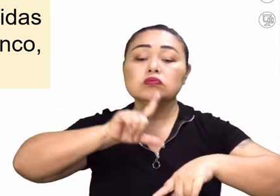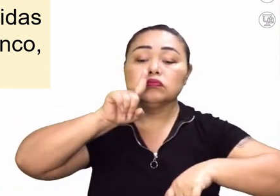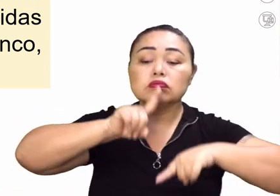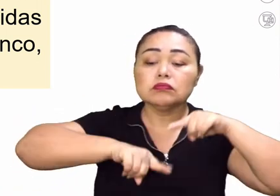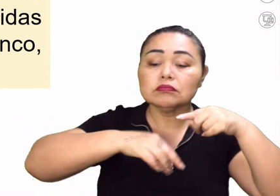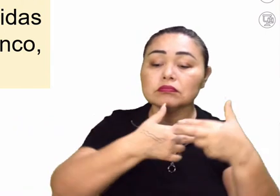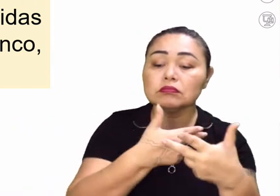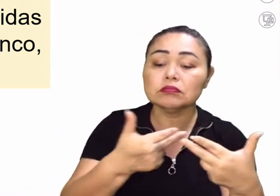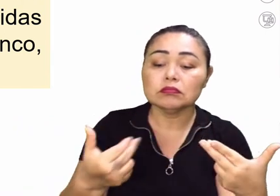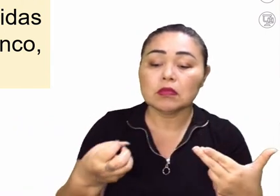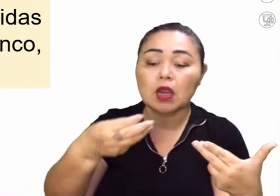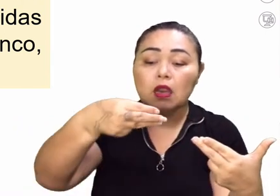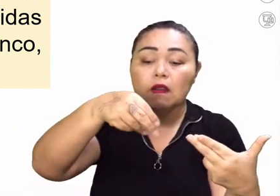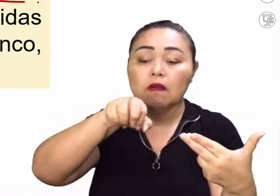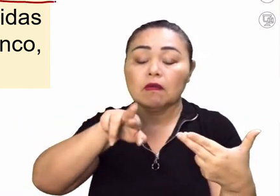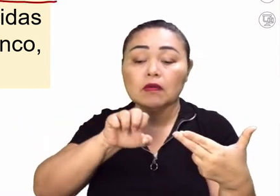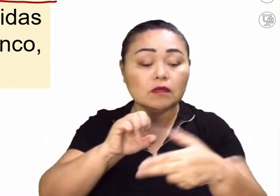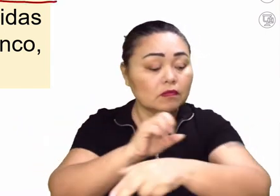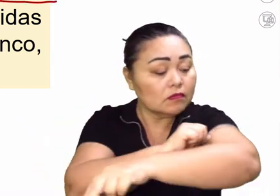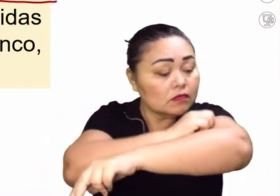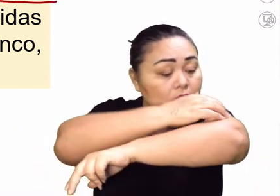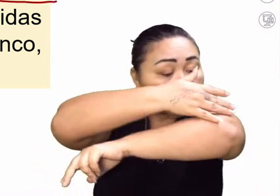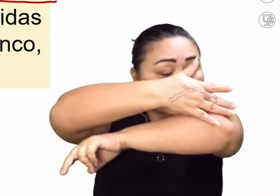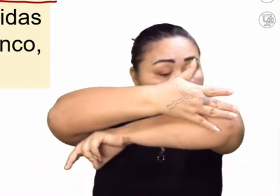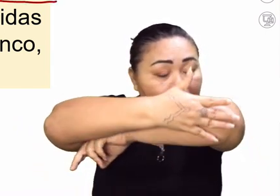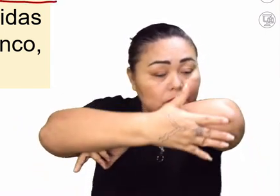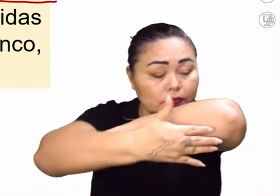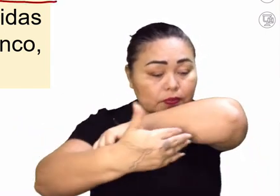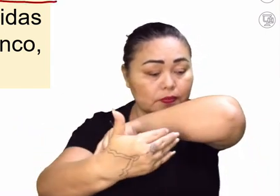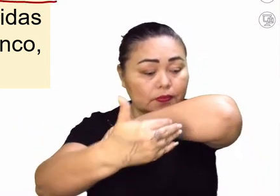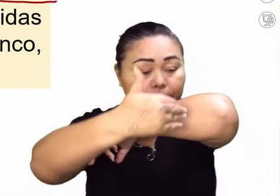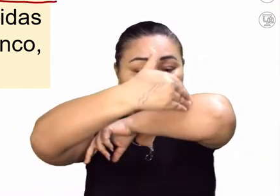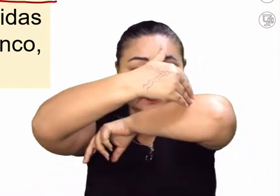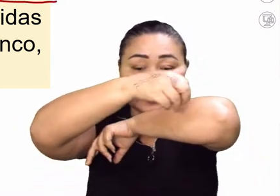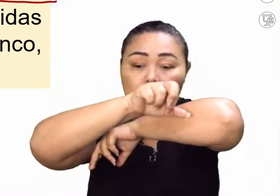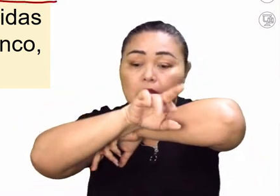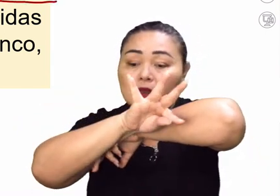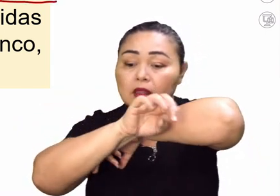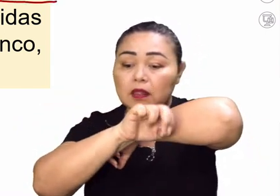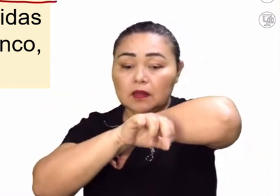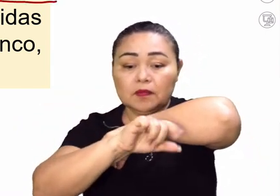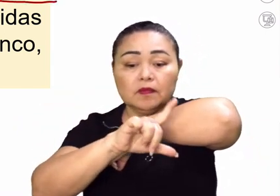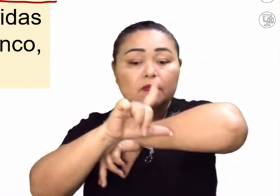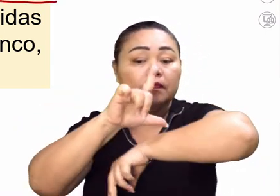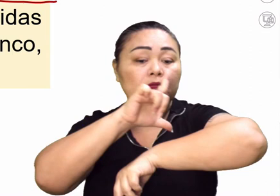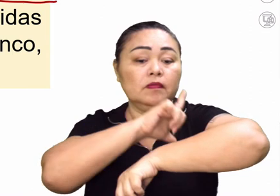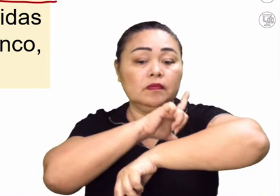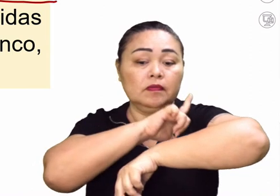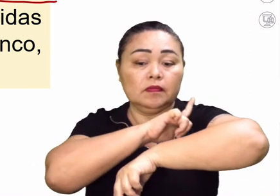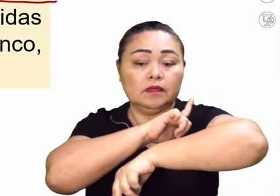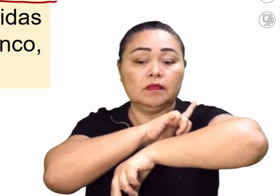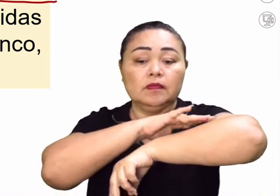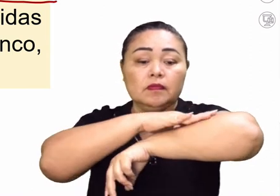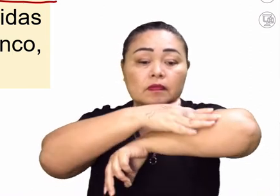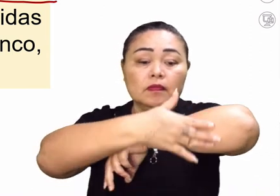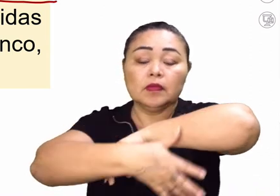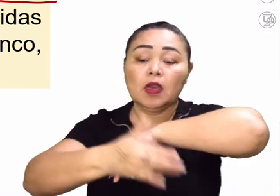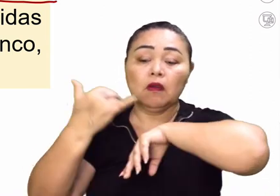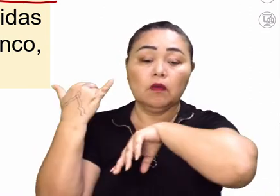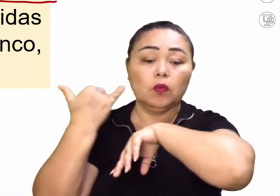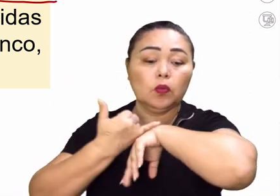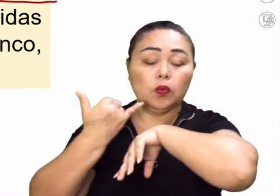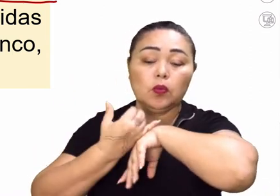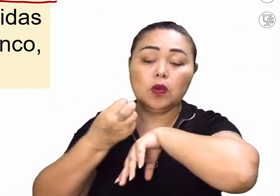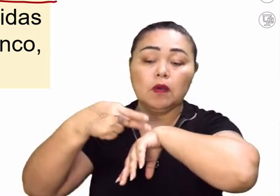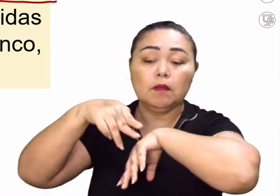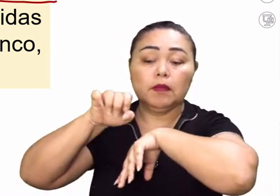em terrenos de origem Cristalina escudos né quando destaque para jazidas de ferro